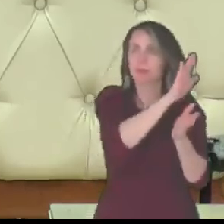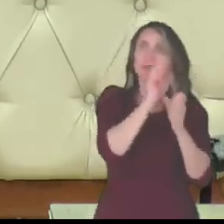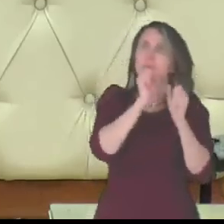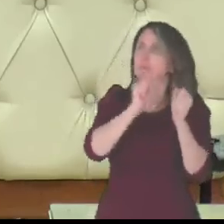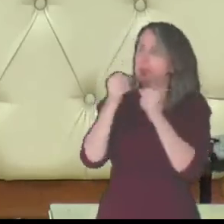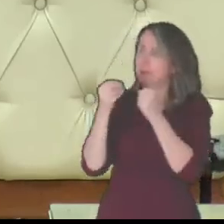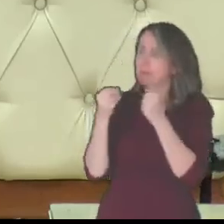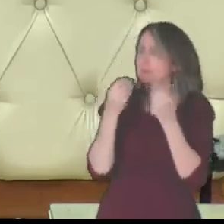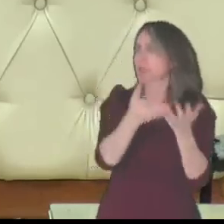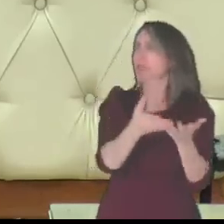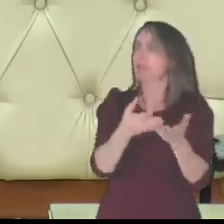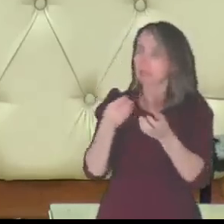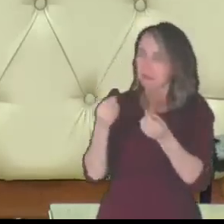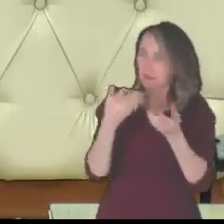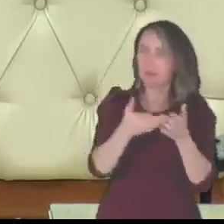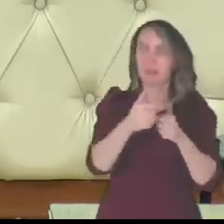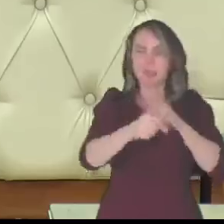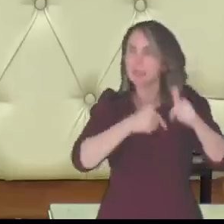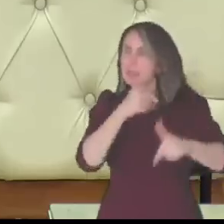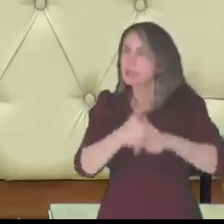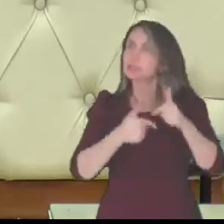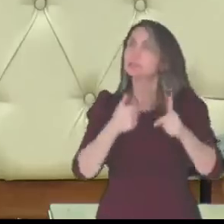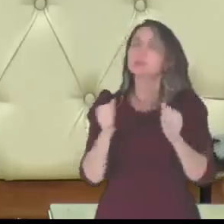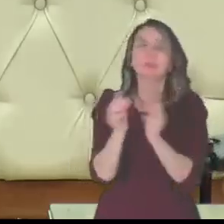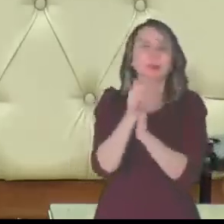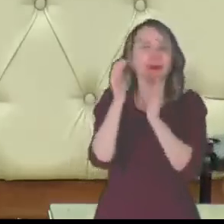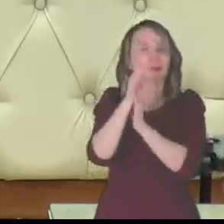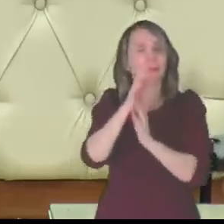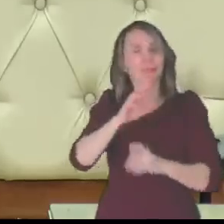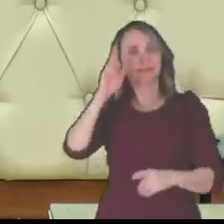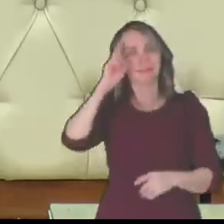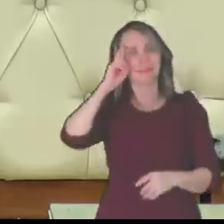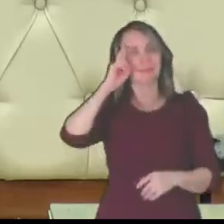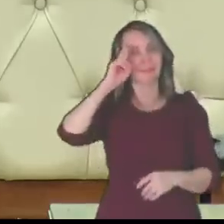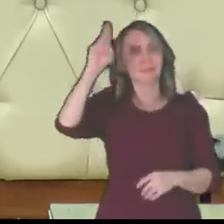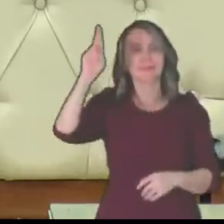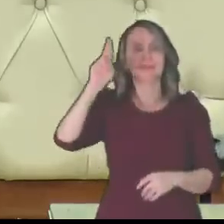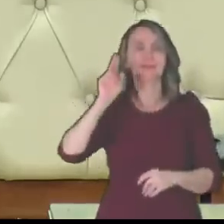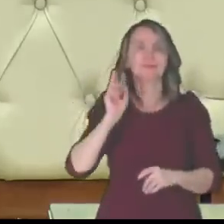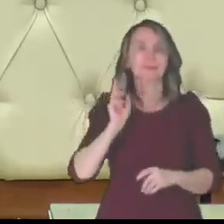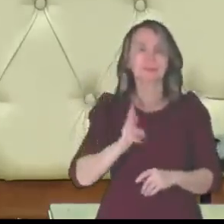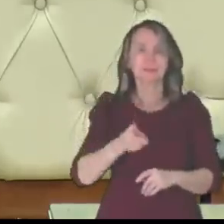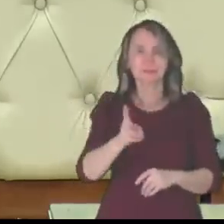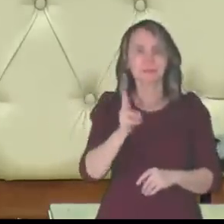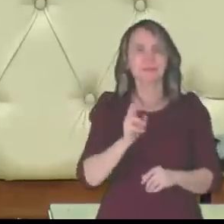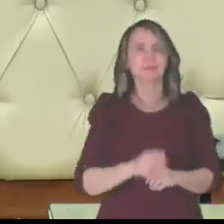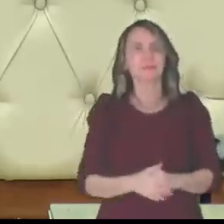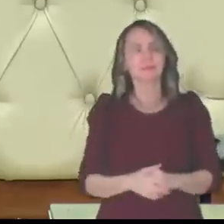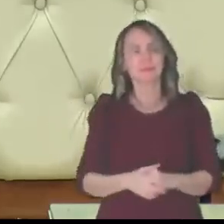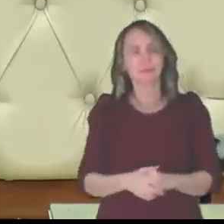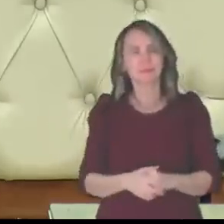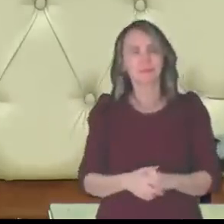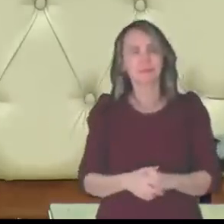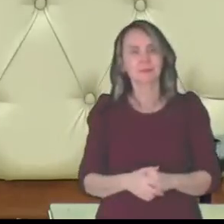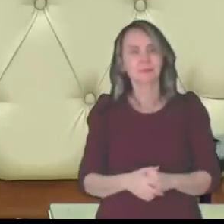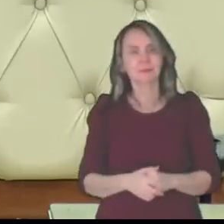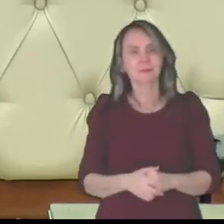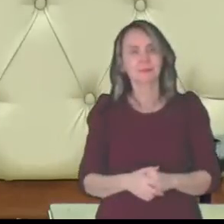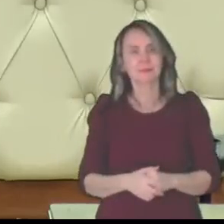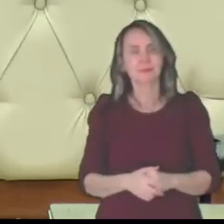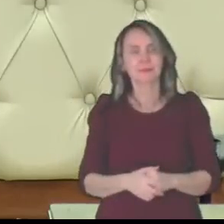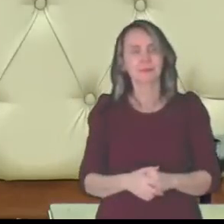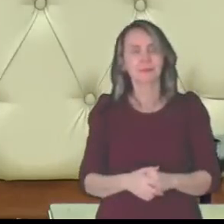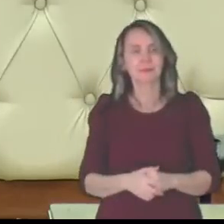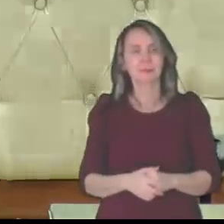Manda Glória Jeová trabalha Jeová louvado seja o nome do senhor para sempre prossiga glória a Deus